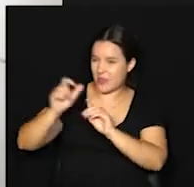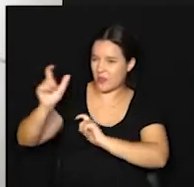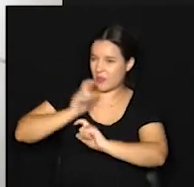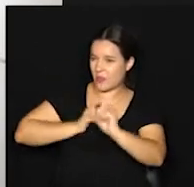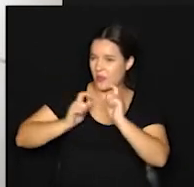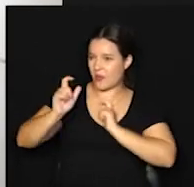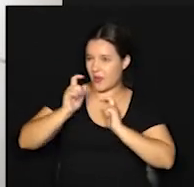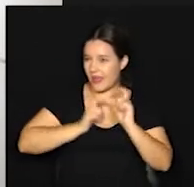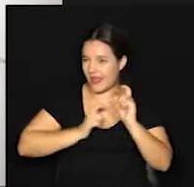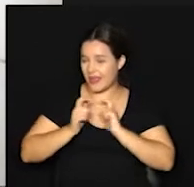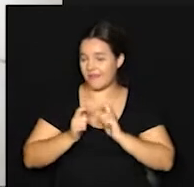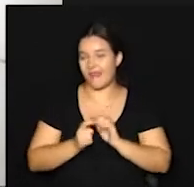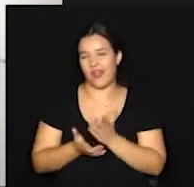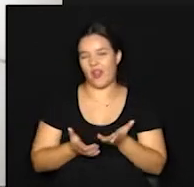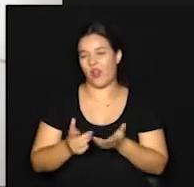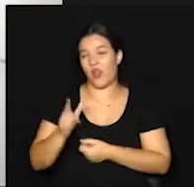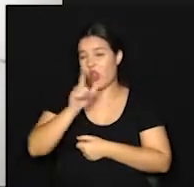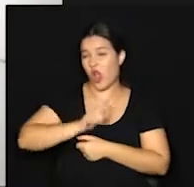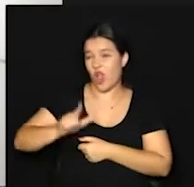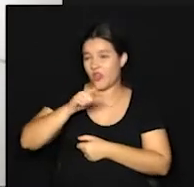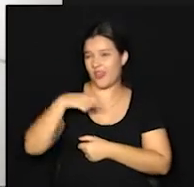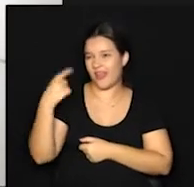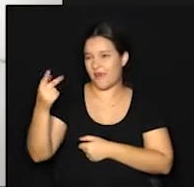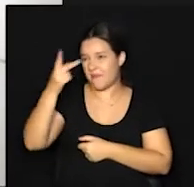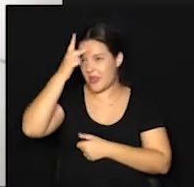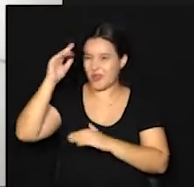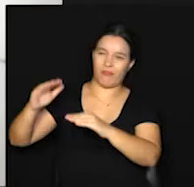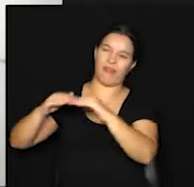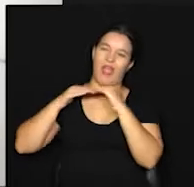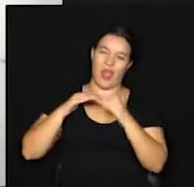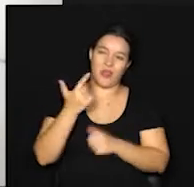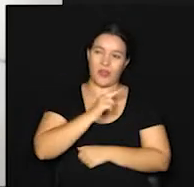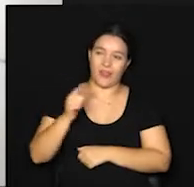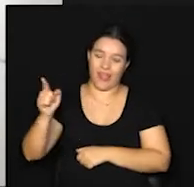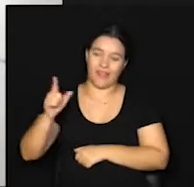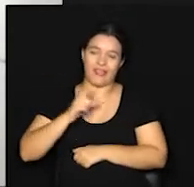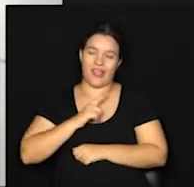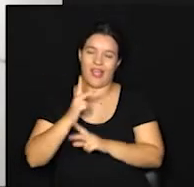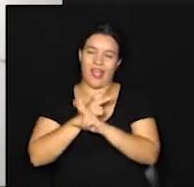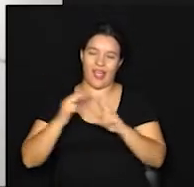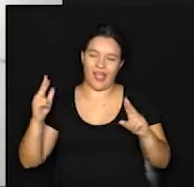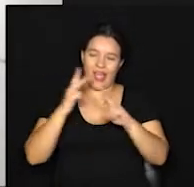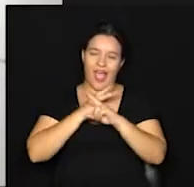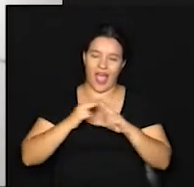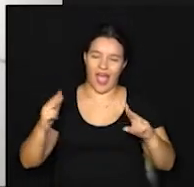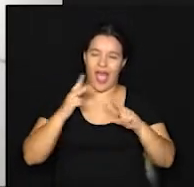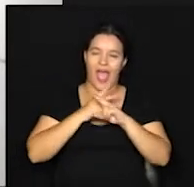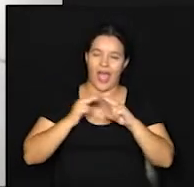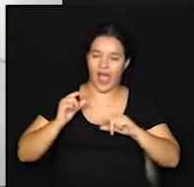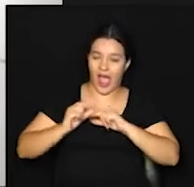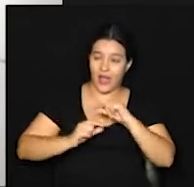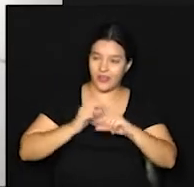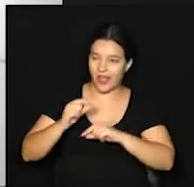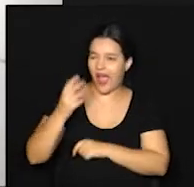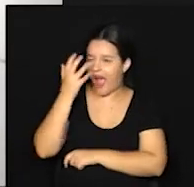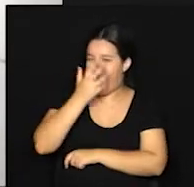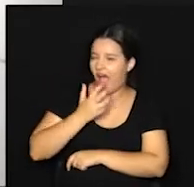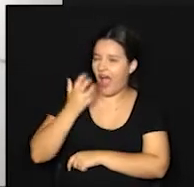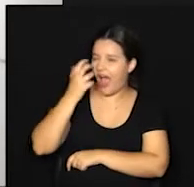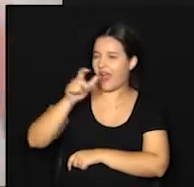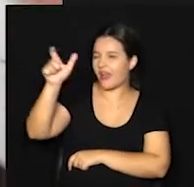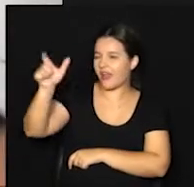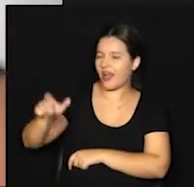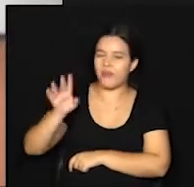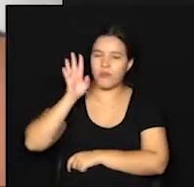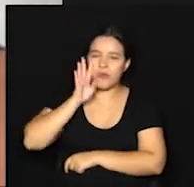o teu pensamento. Vou entrar na tua cabeça de uma forma totalmente diferente. Aos poucos. Porque é aos poucos.